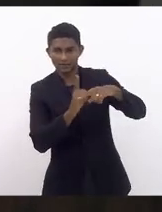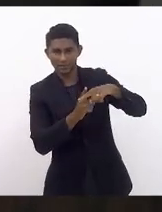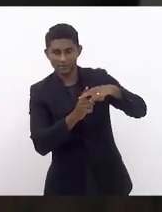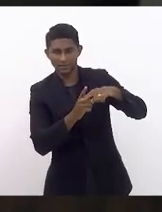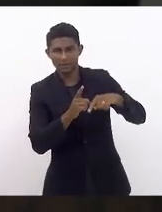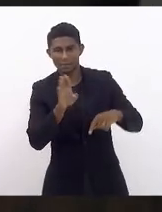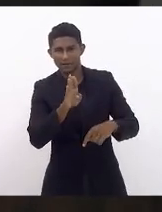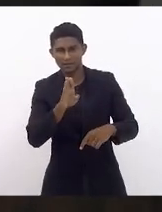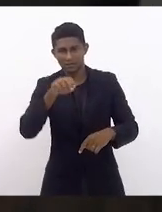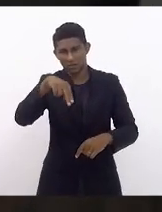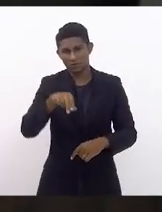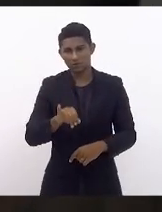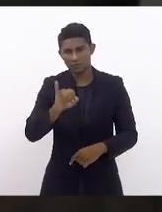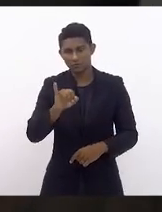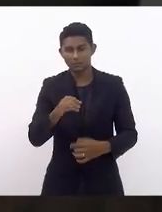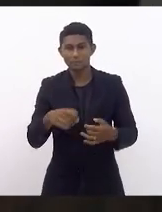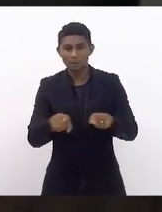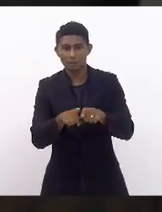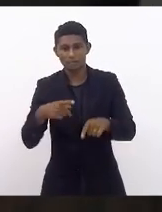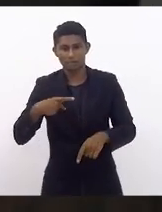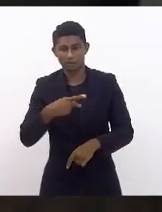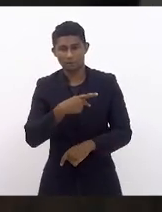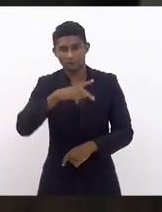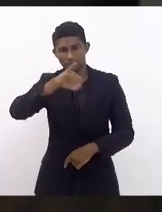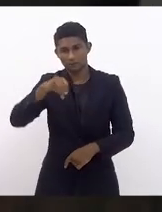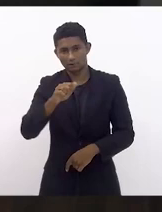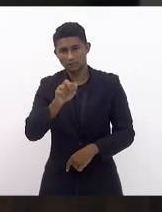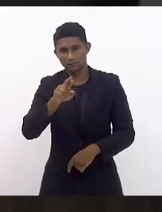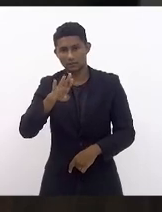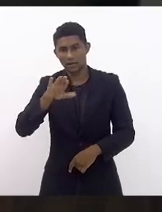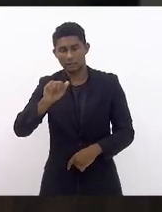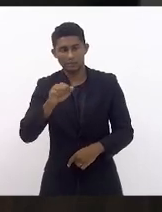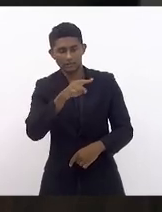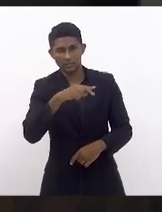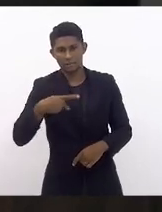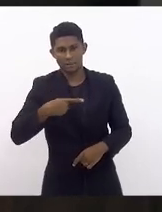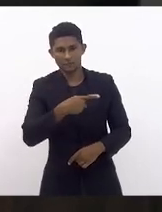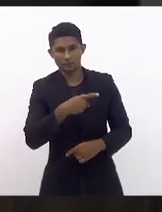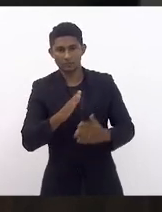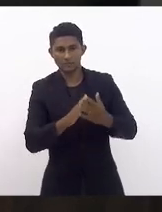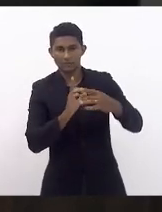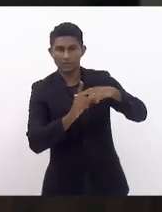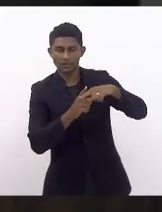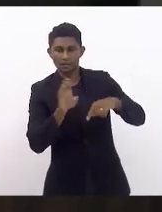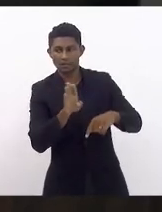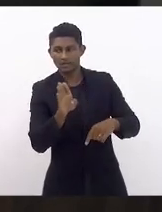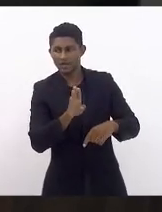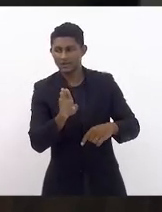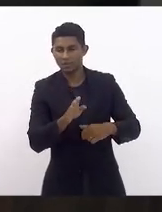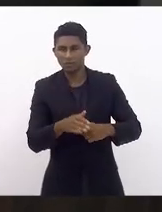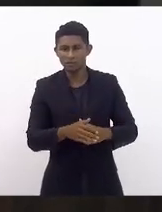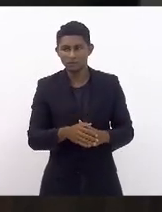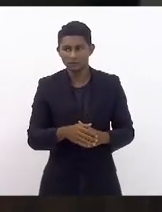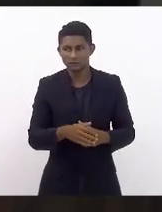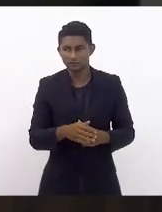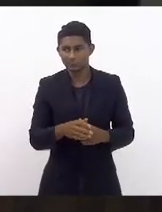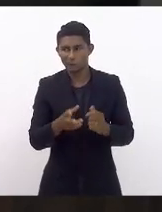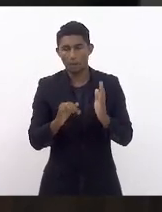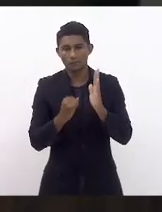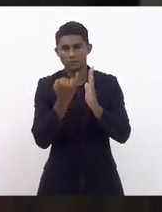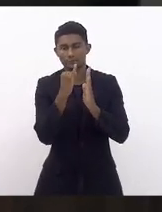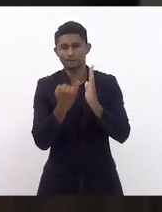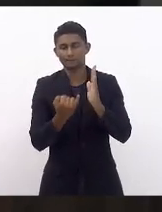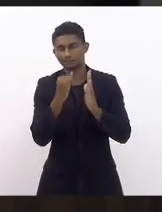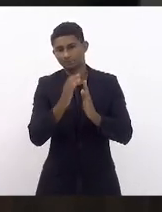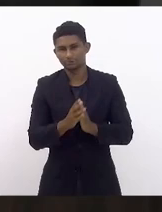Iguaçu. Pastor Jarbas Luiz da Silva Júnior, pastor da Primeira Igreja Batista do Irajá. Mazi Cunha